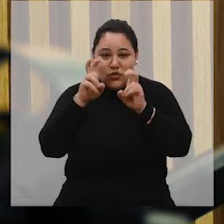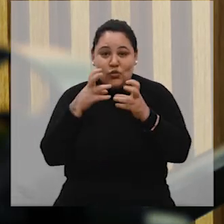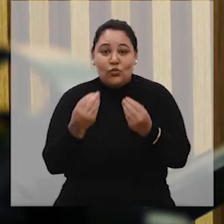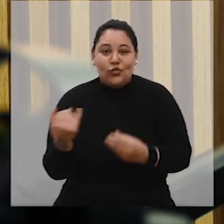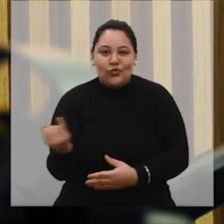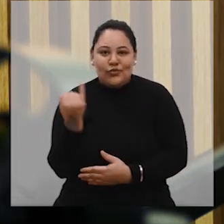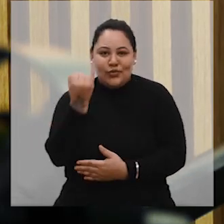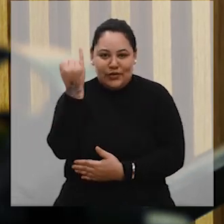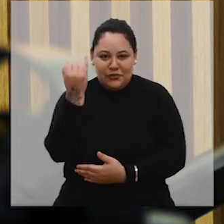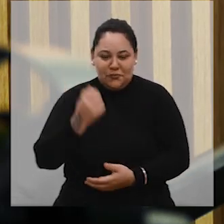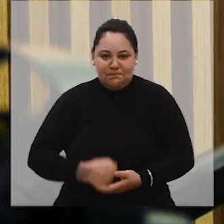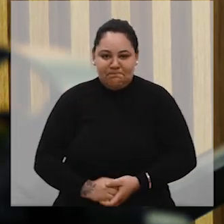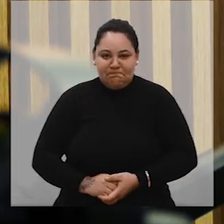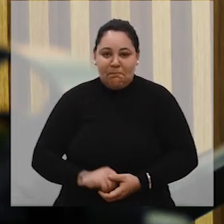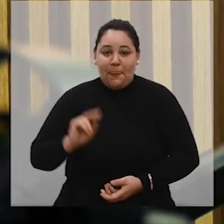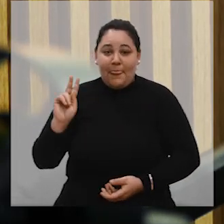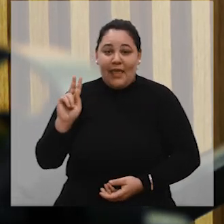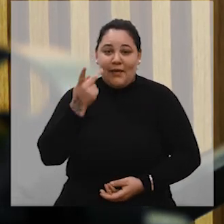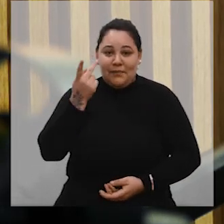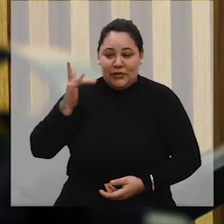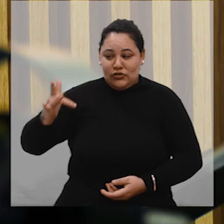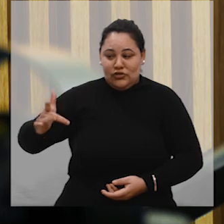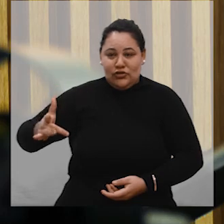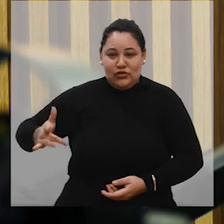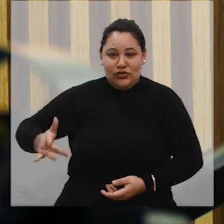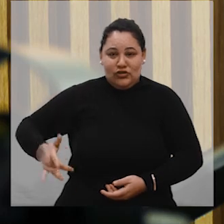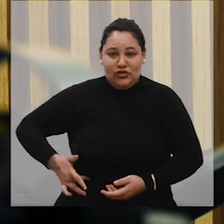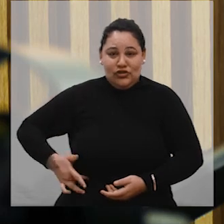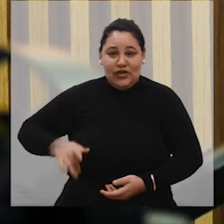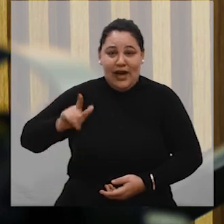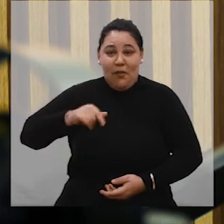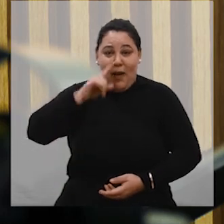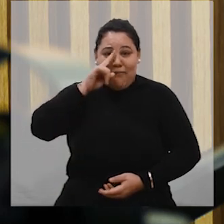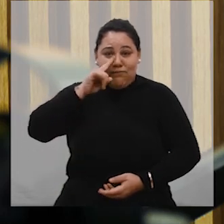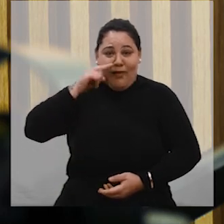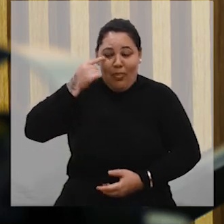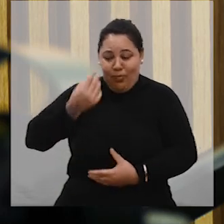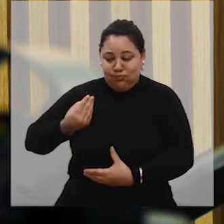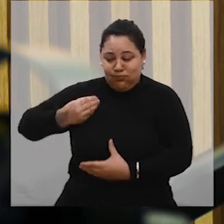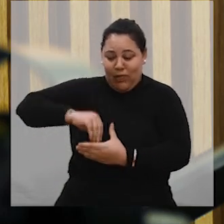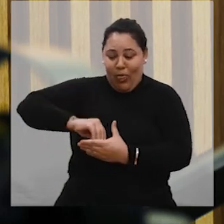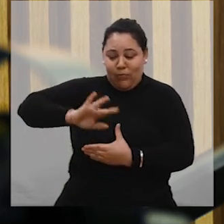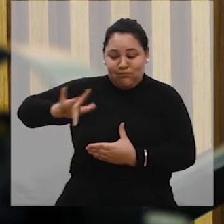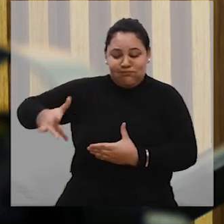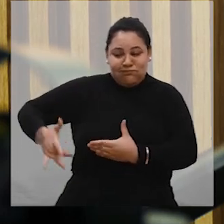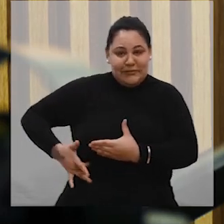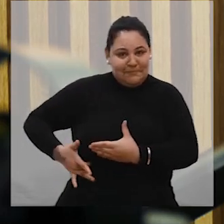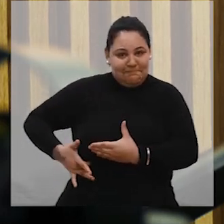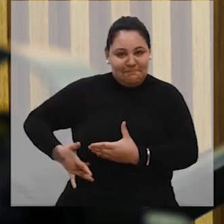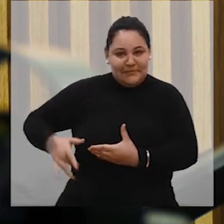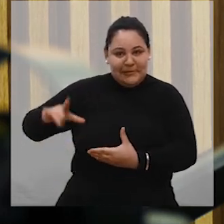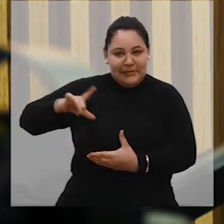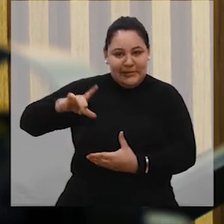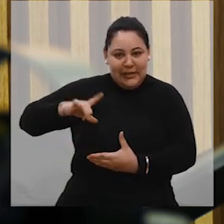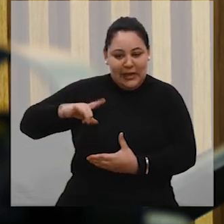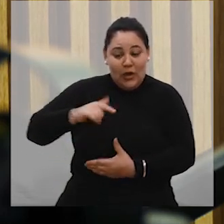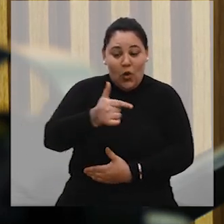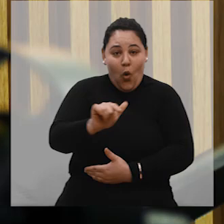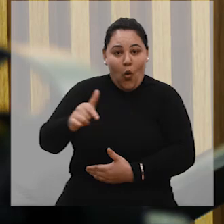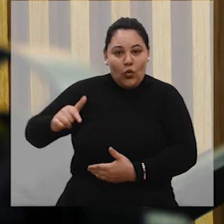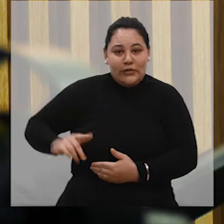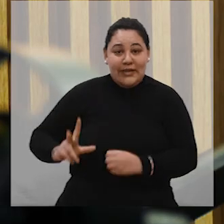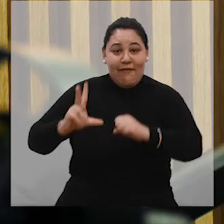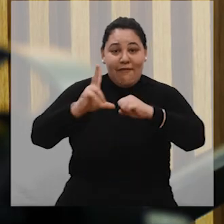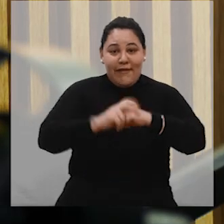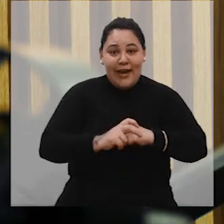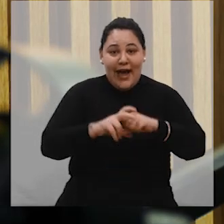importância. Hepatite, por definição, é uma inflamação do fígado, que dentre as causas temos as hepatites virais,